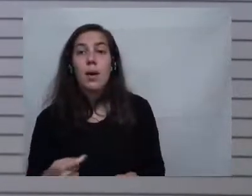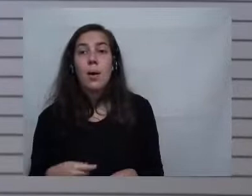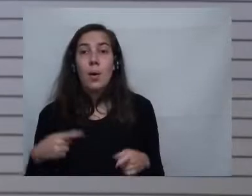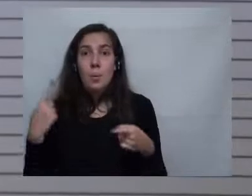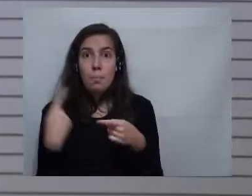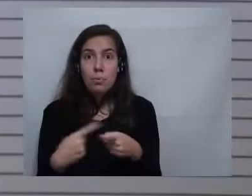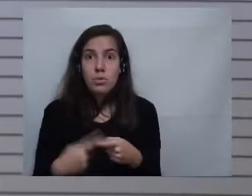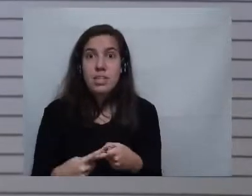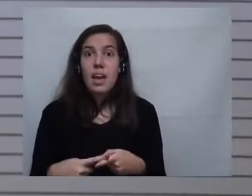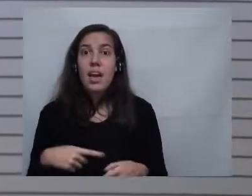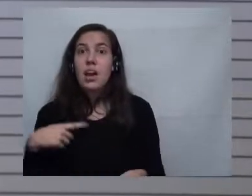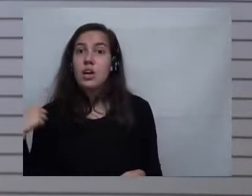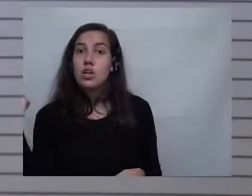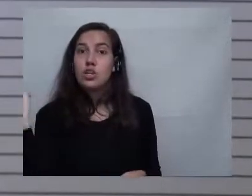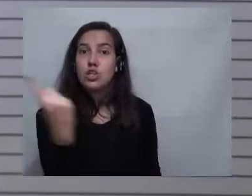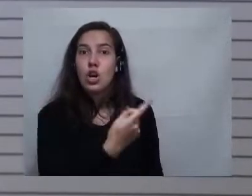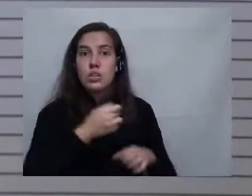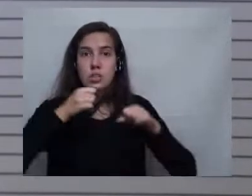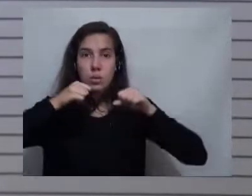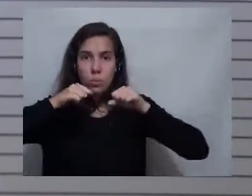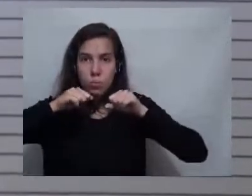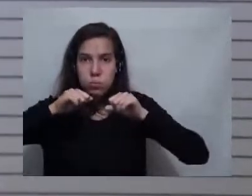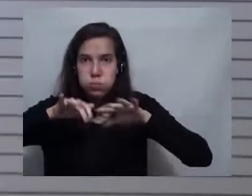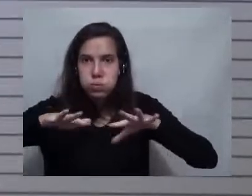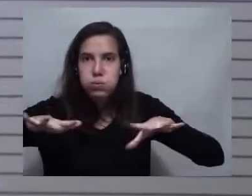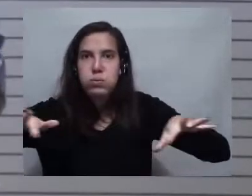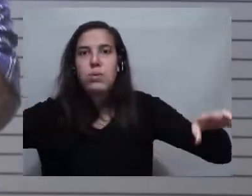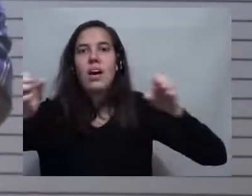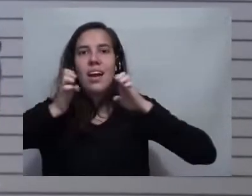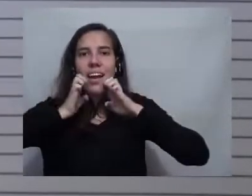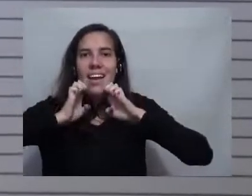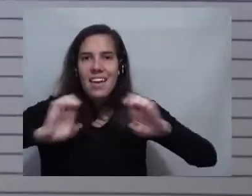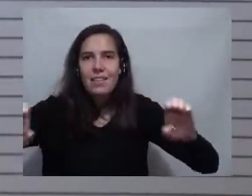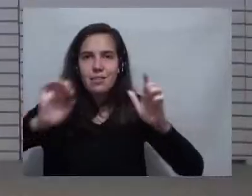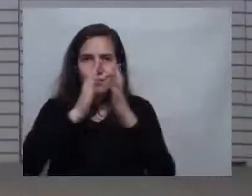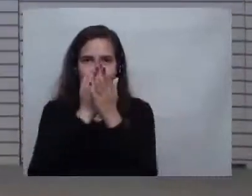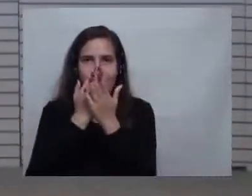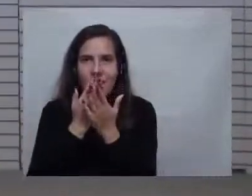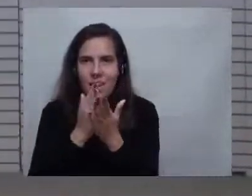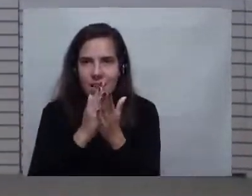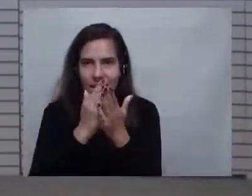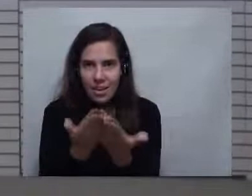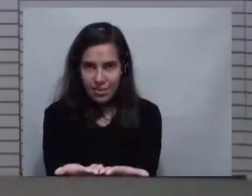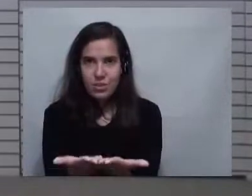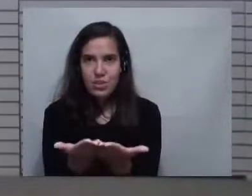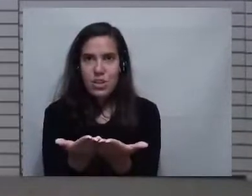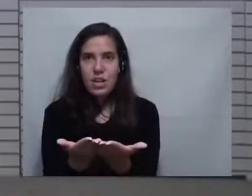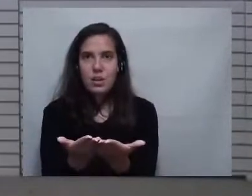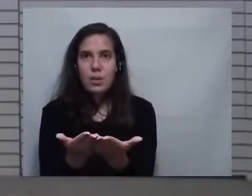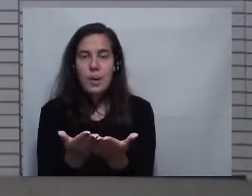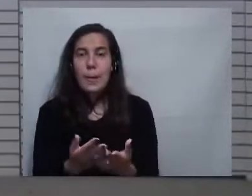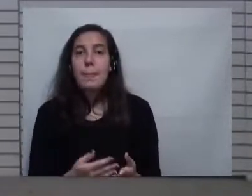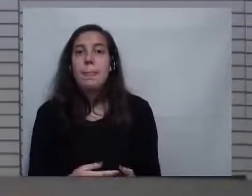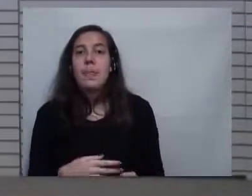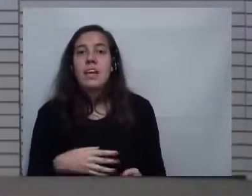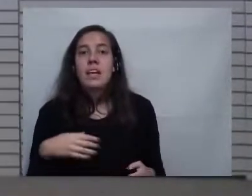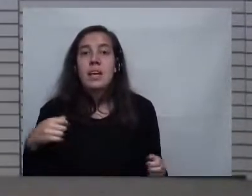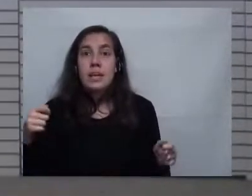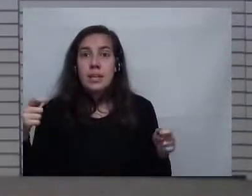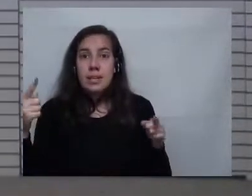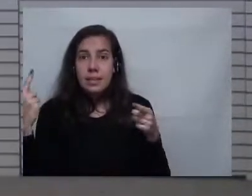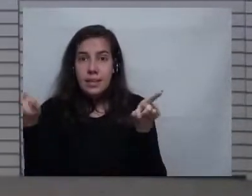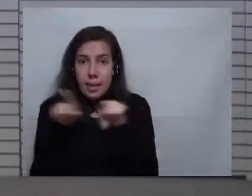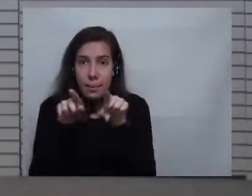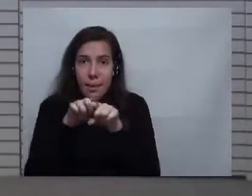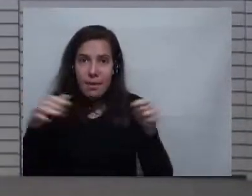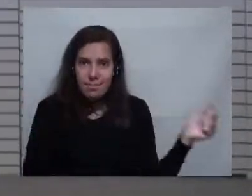avança Ah e por fim é o nome de Jesus que nós precisamos e para que você vença